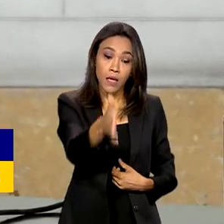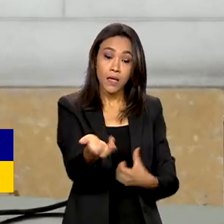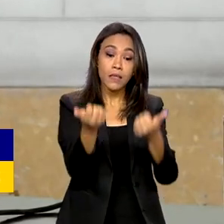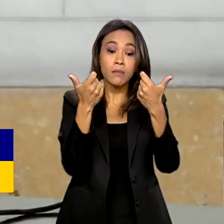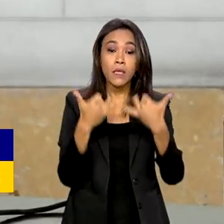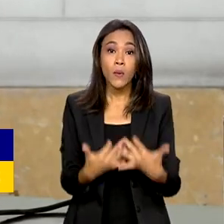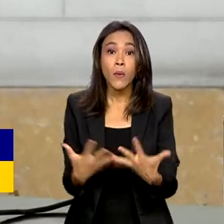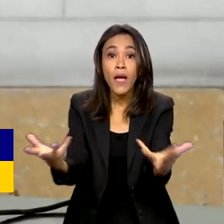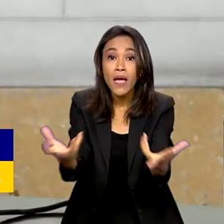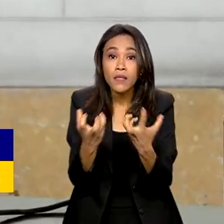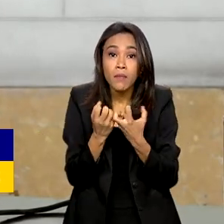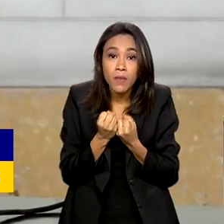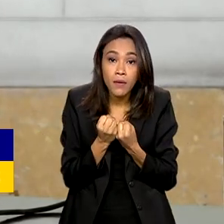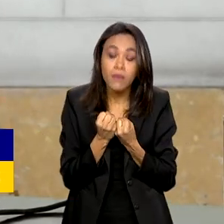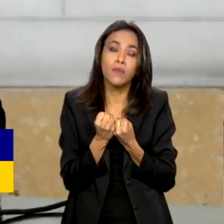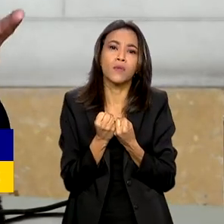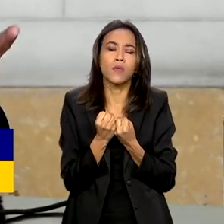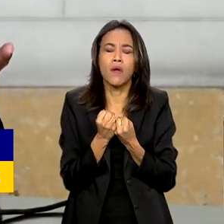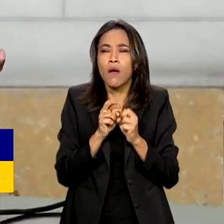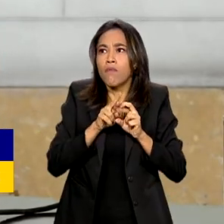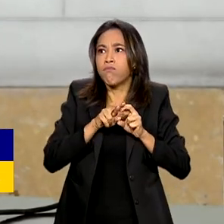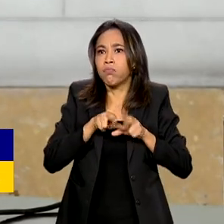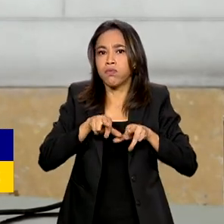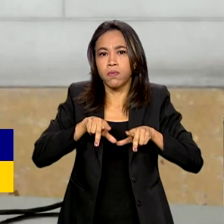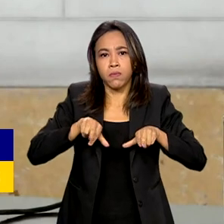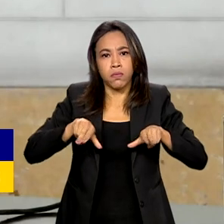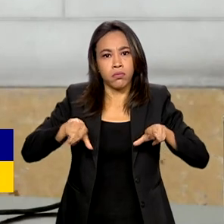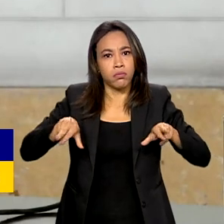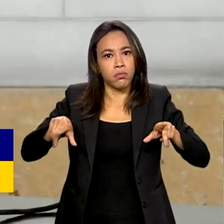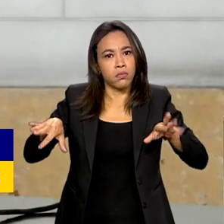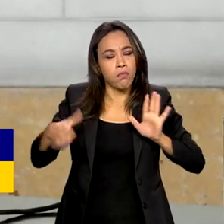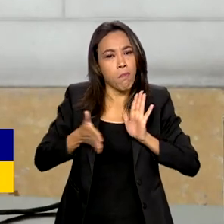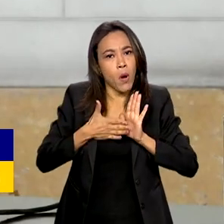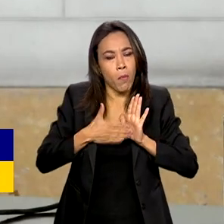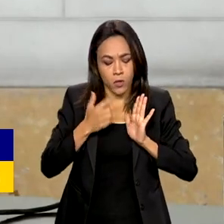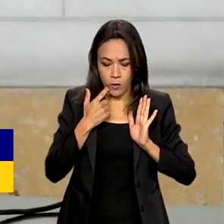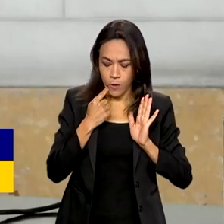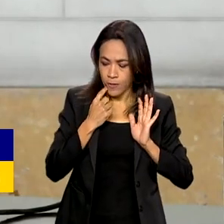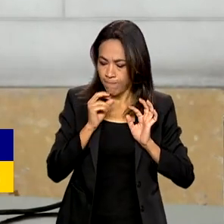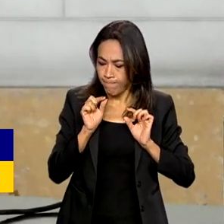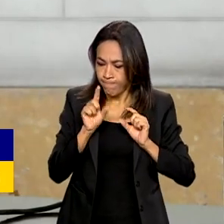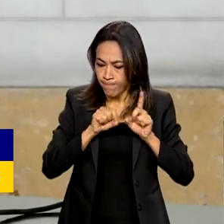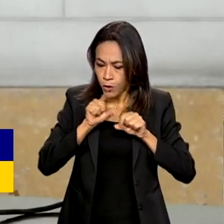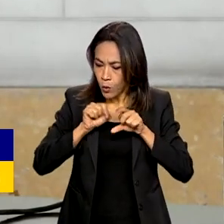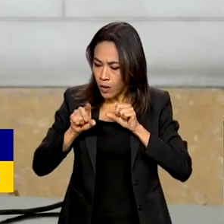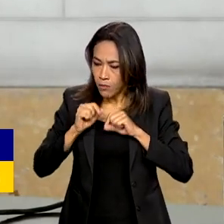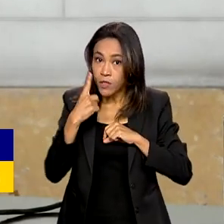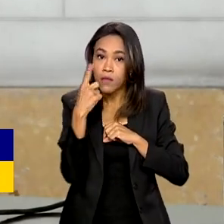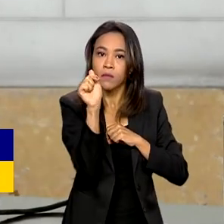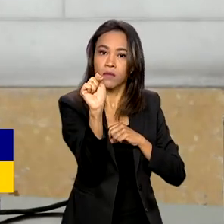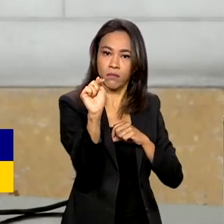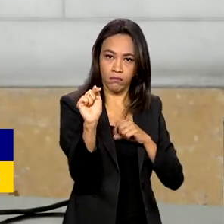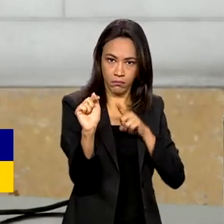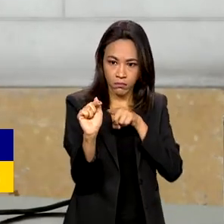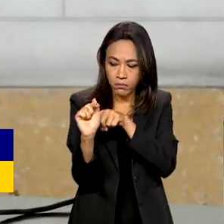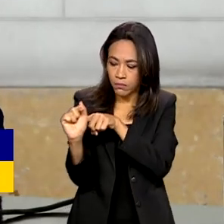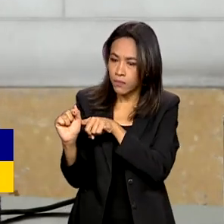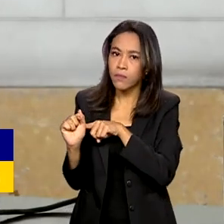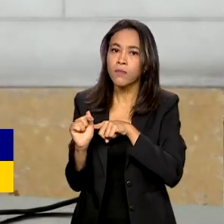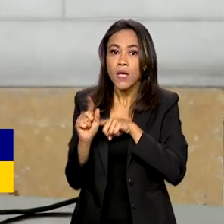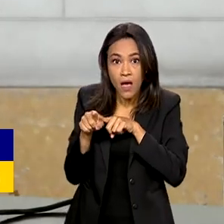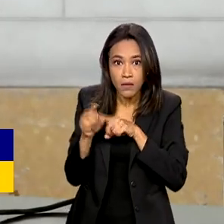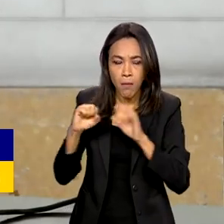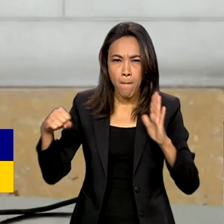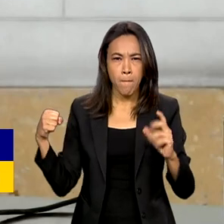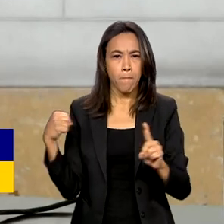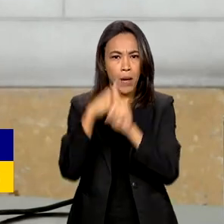centena de propostas e nós selecionamos as 17 que podem efetivamente